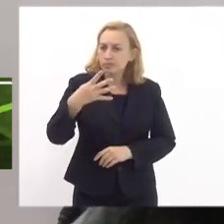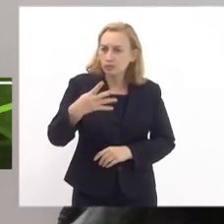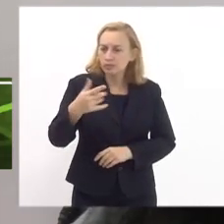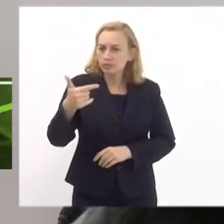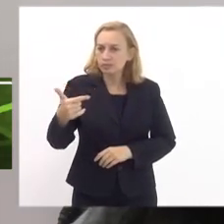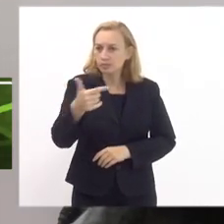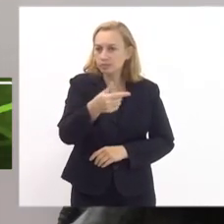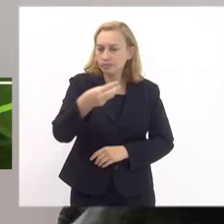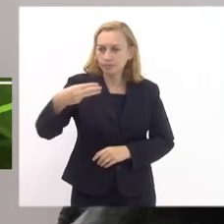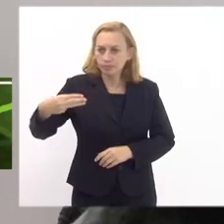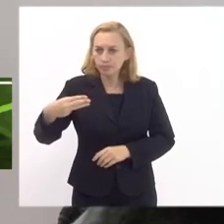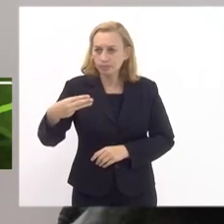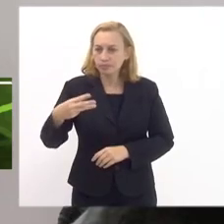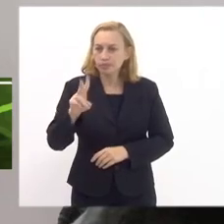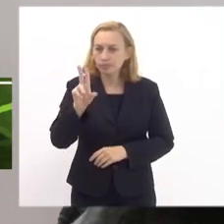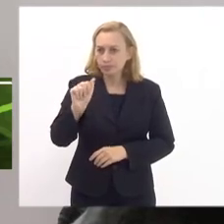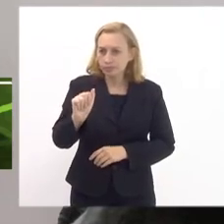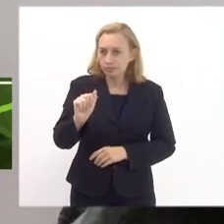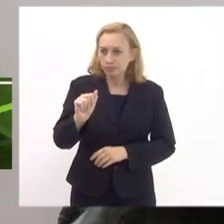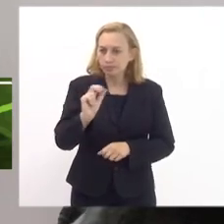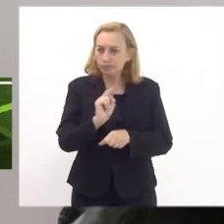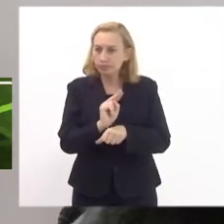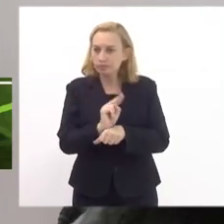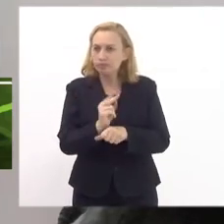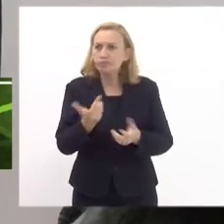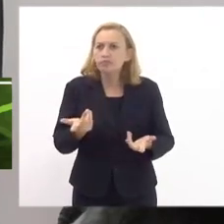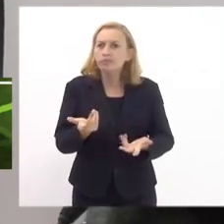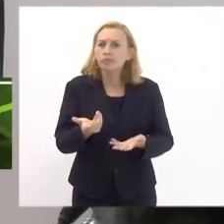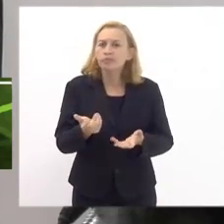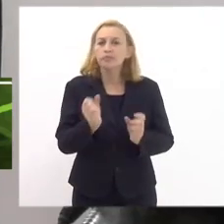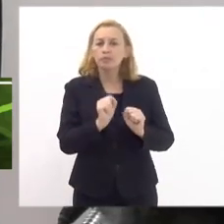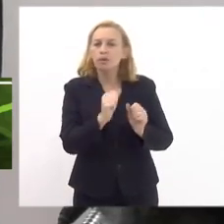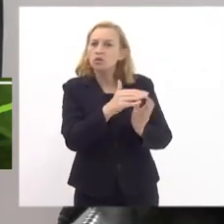dispõe sobre vaga monitorada. Mas